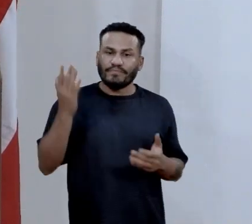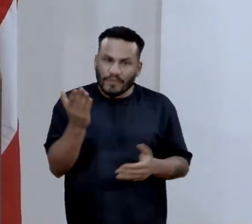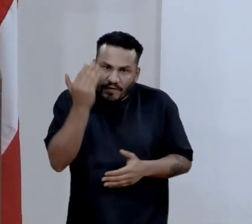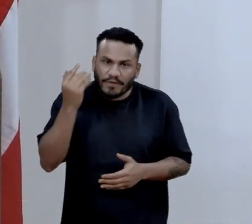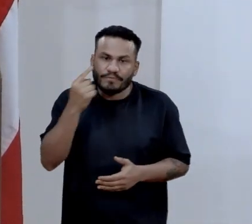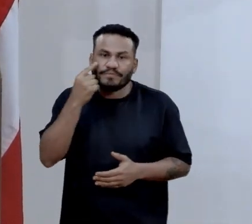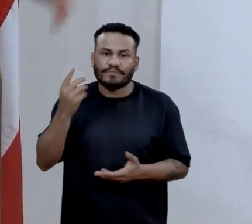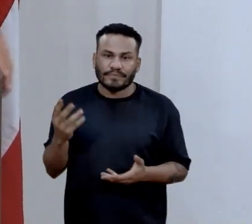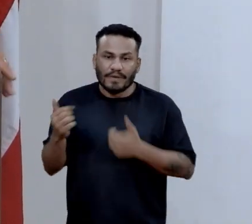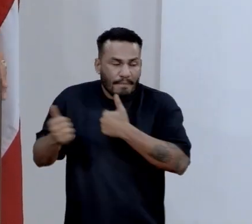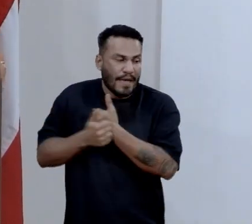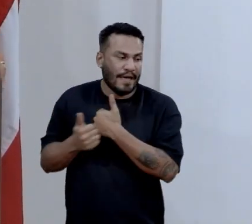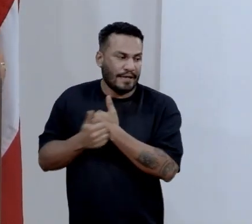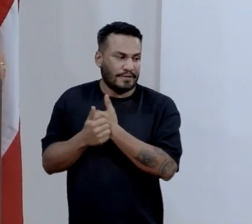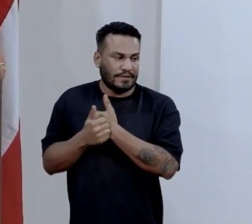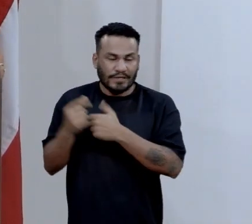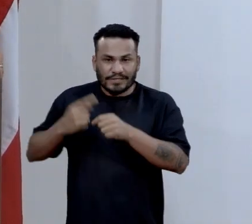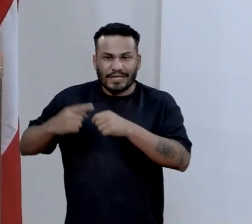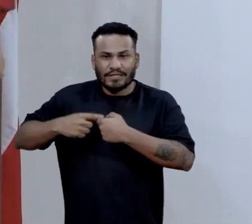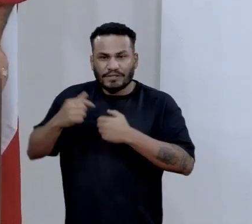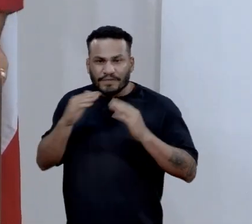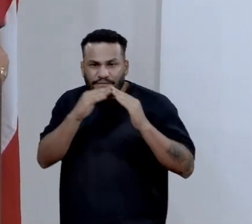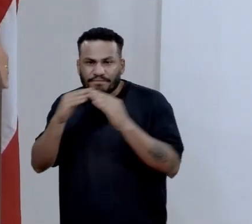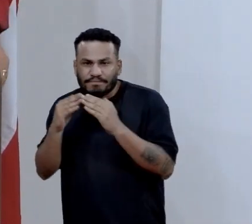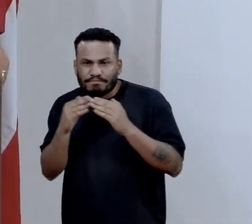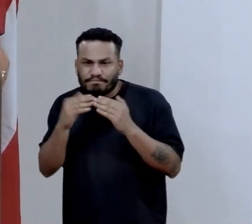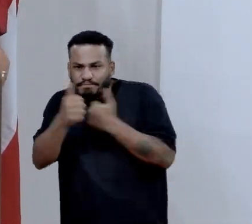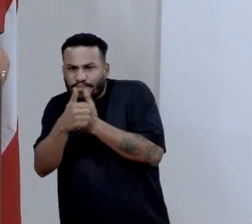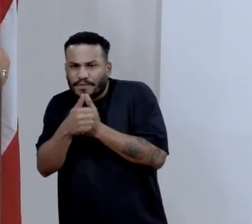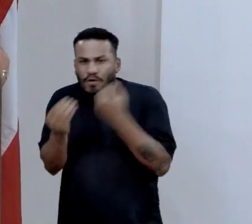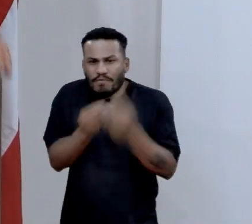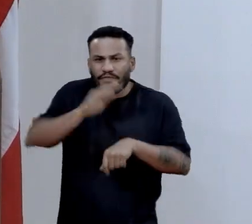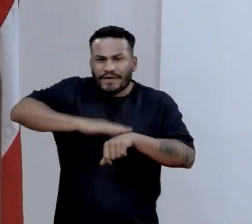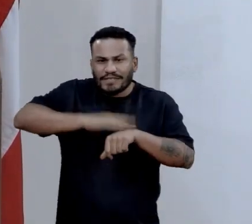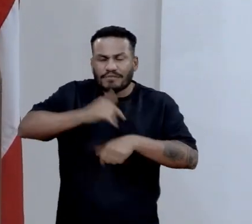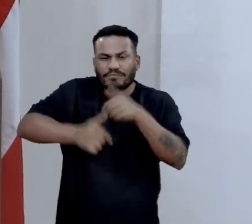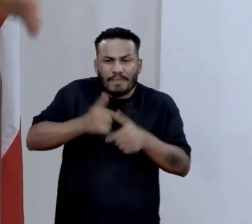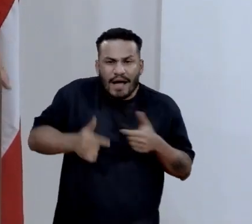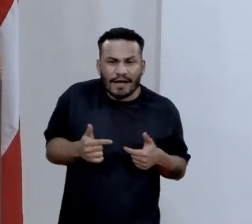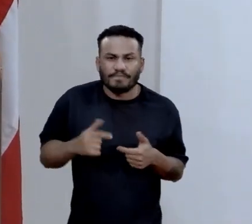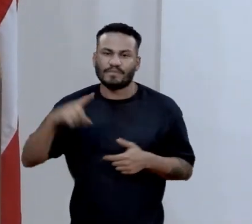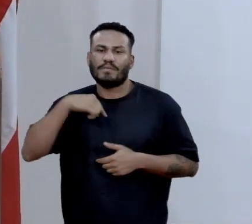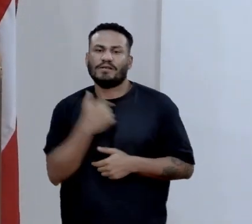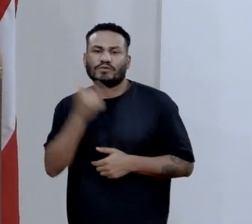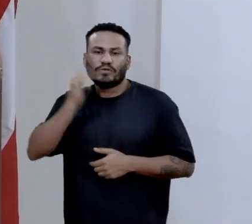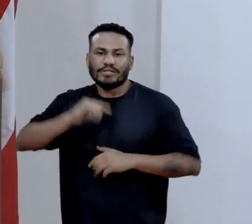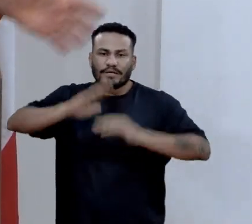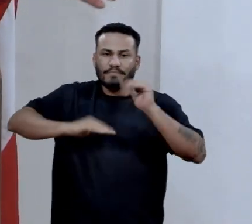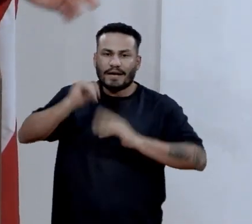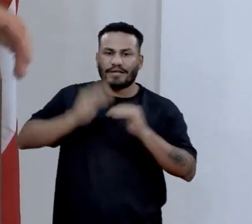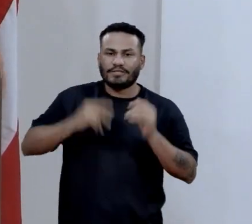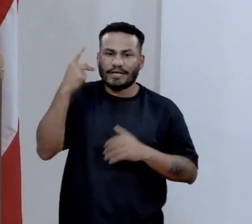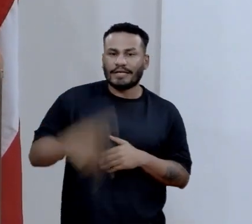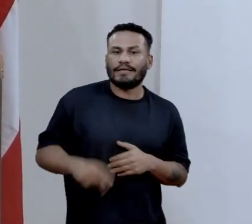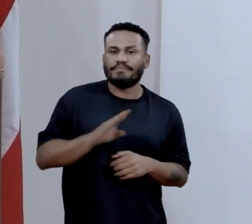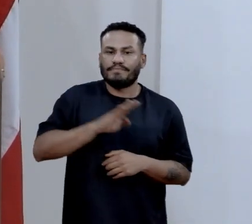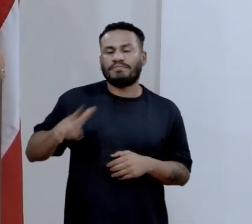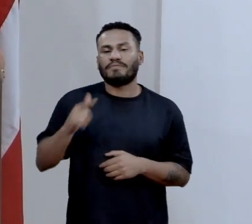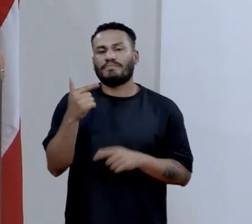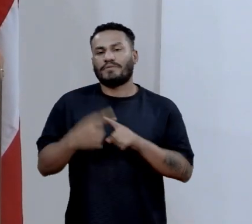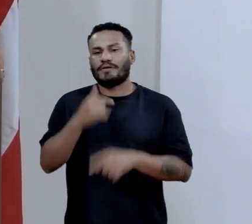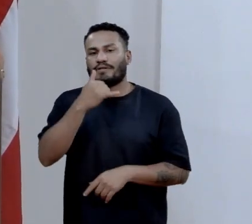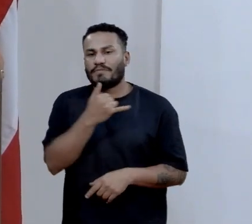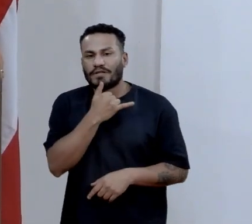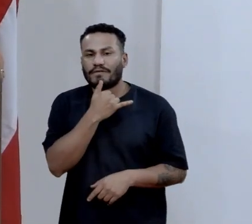Vamos aí, aqui perto, aqui mesmo, nos municípios vizinhos, lá ver como é que eles estão fazendo o dever de casa, para ver se a gente consegue botar em prática aqui, porque é